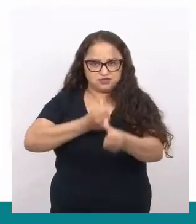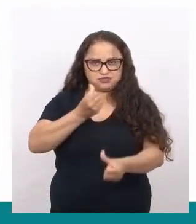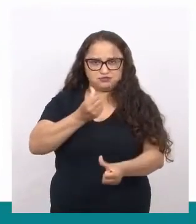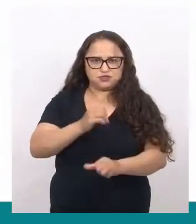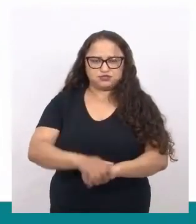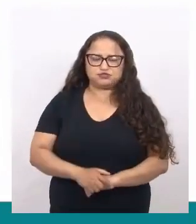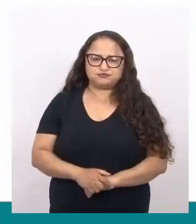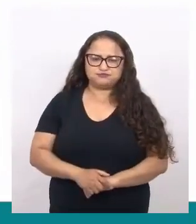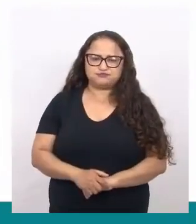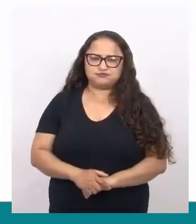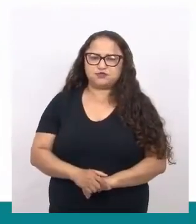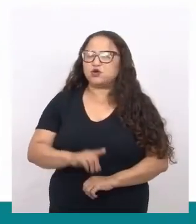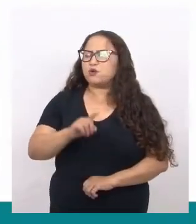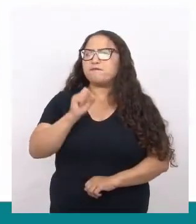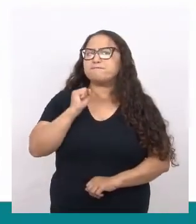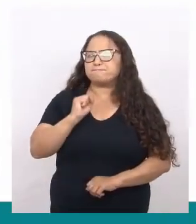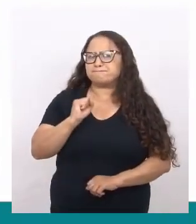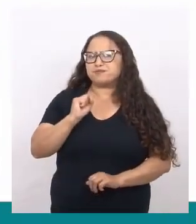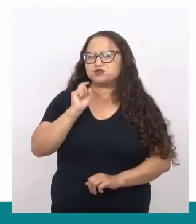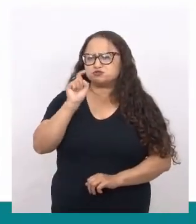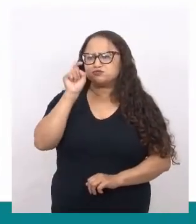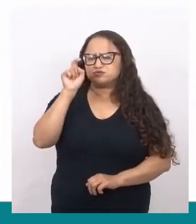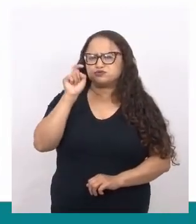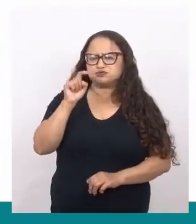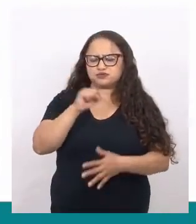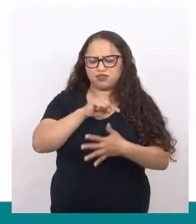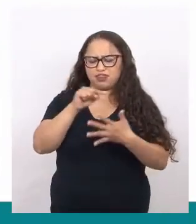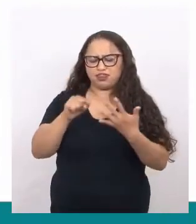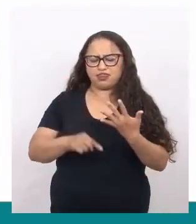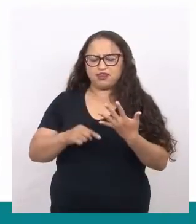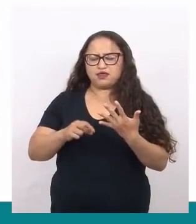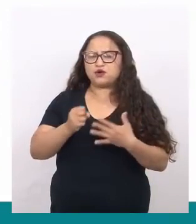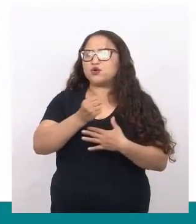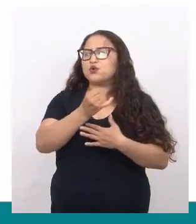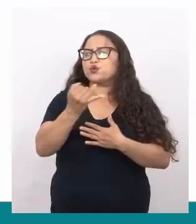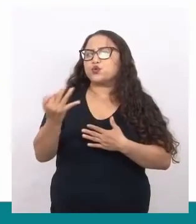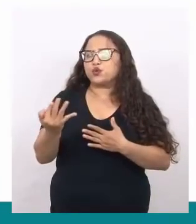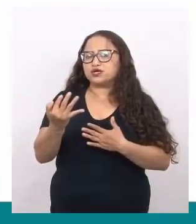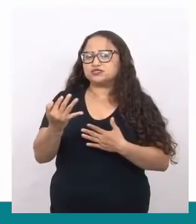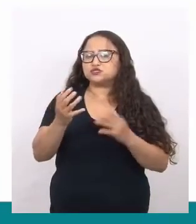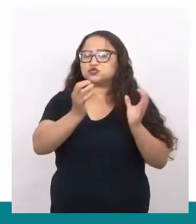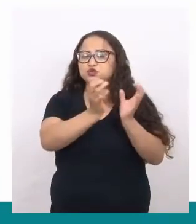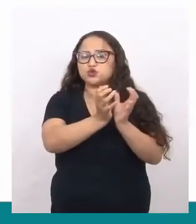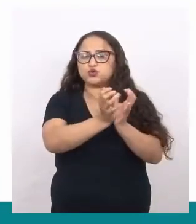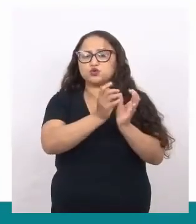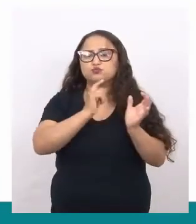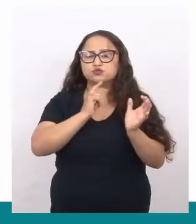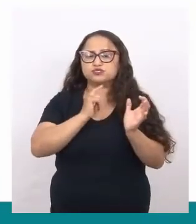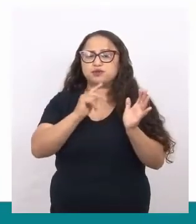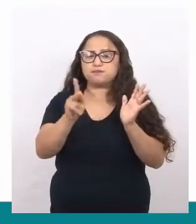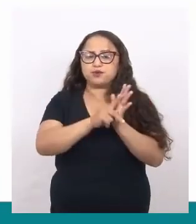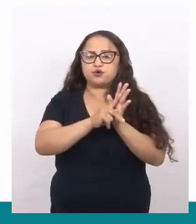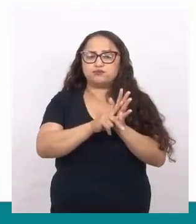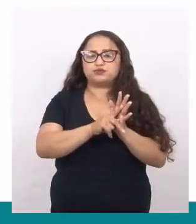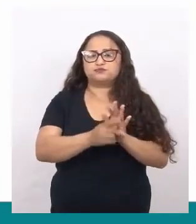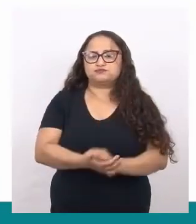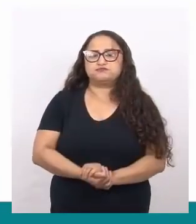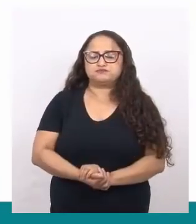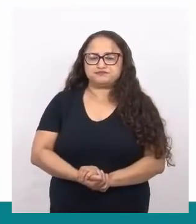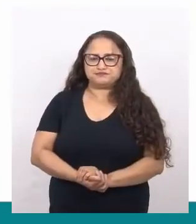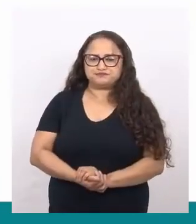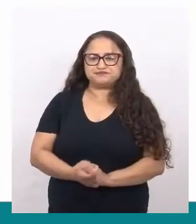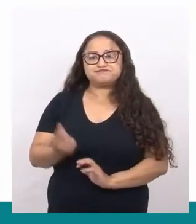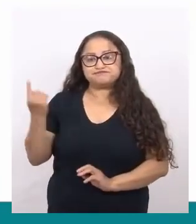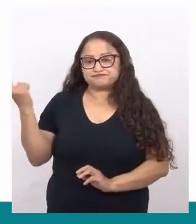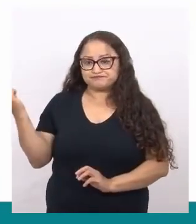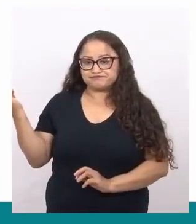Então, vocês podem clicar ali no detalhe para ver quantas turmas estão Estão dentro da disciplina. Aqui